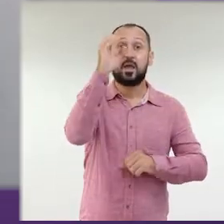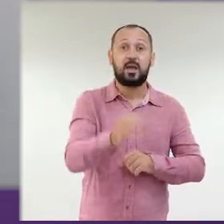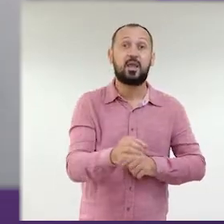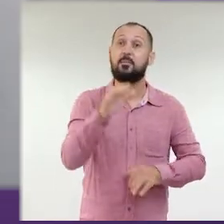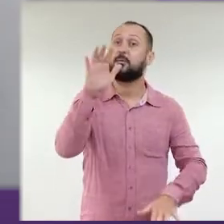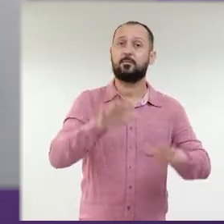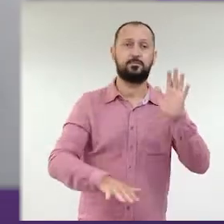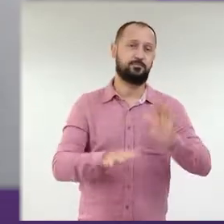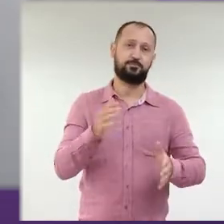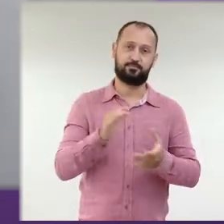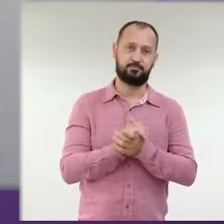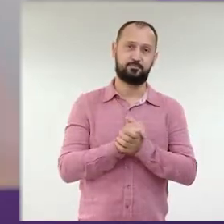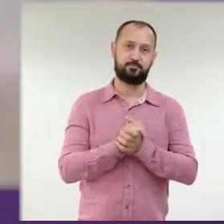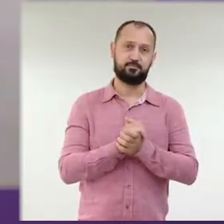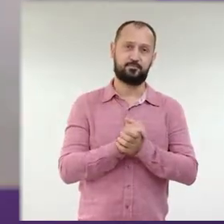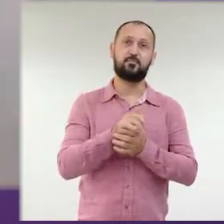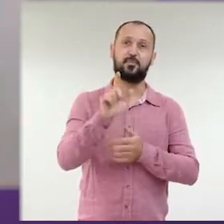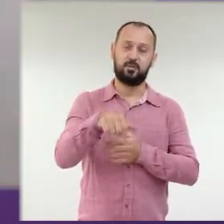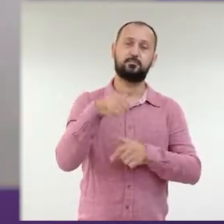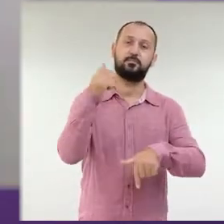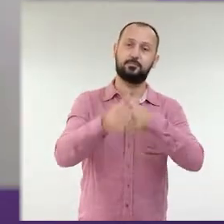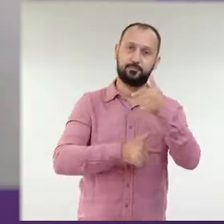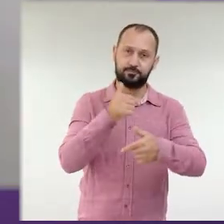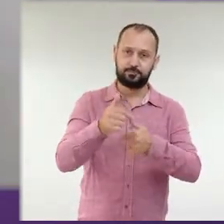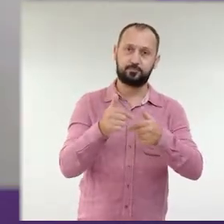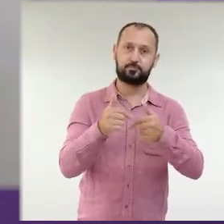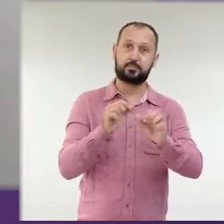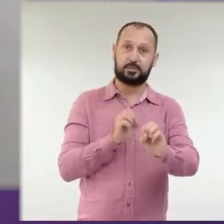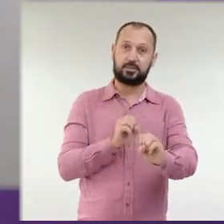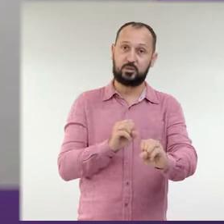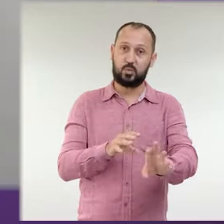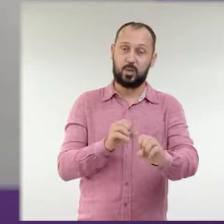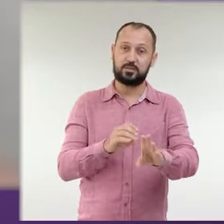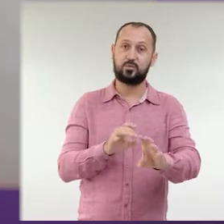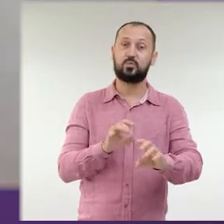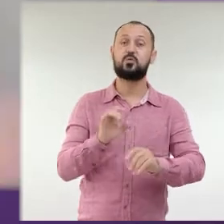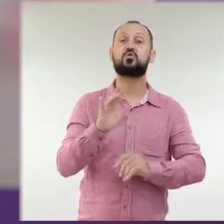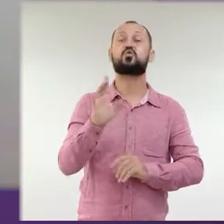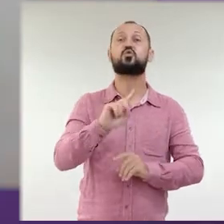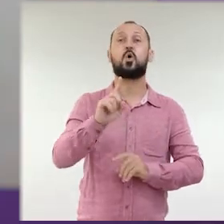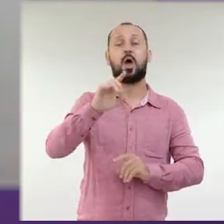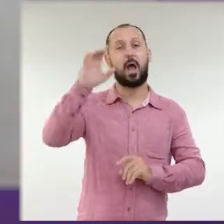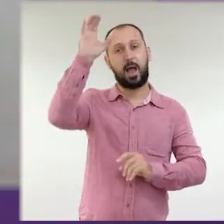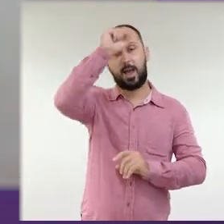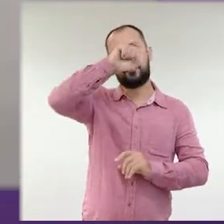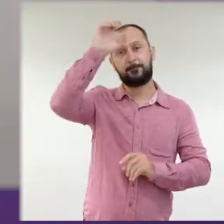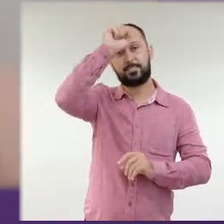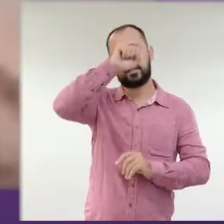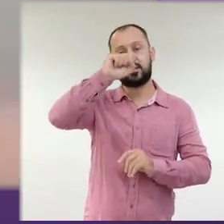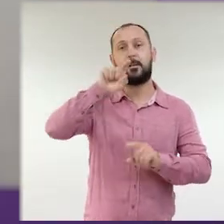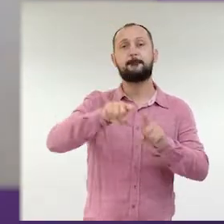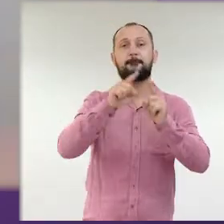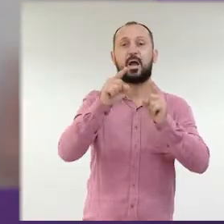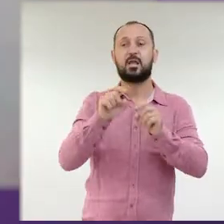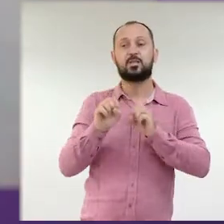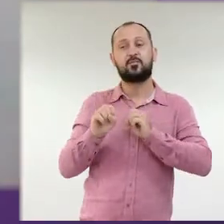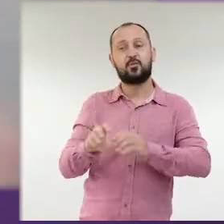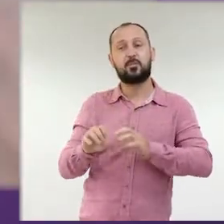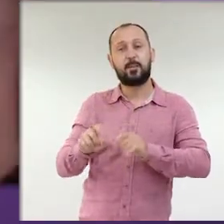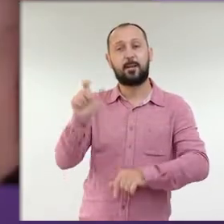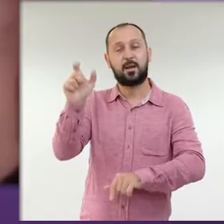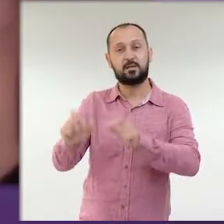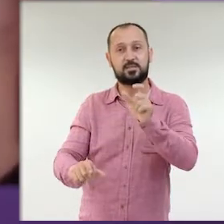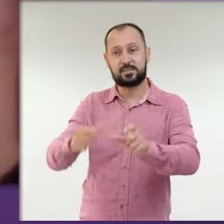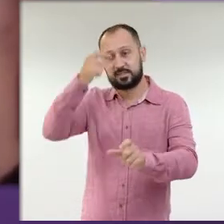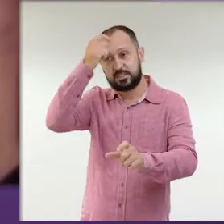crimes e violam direitos. Então, esse é o trabalho da educação, que é não só o aprendizado, mas também formar cidadãos